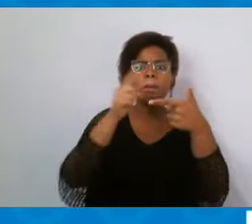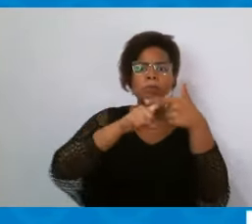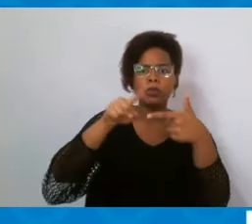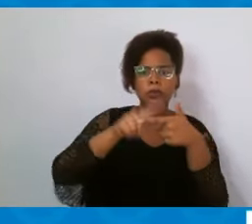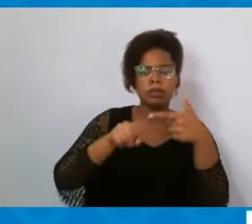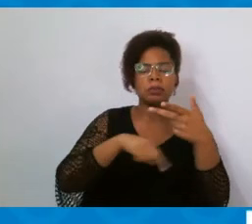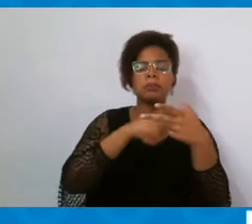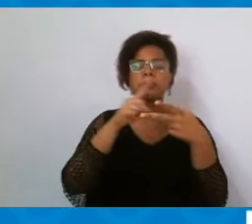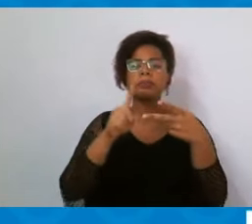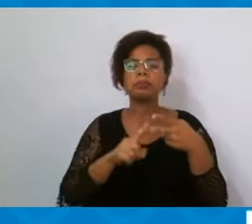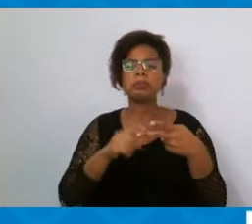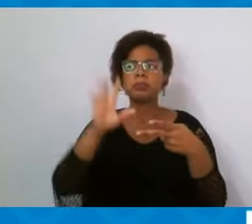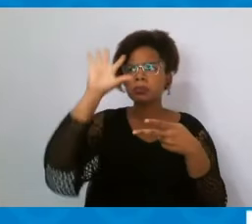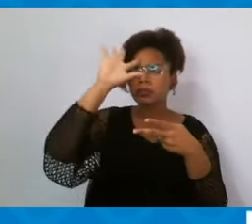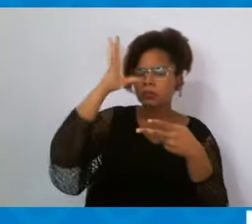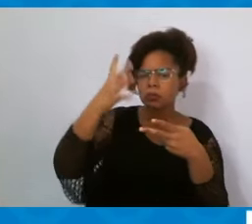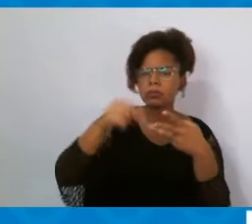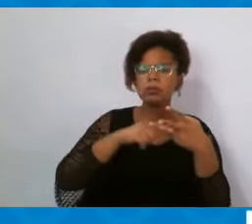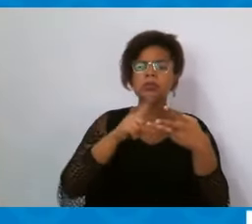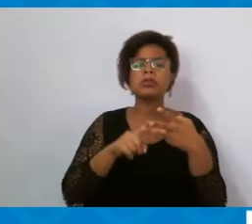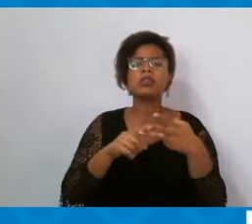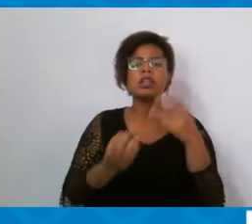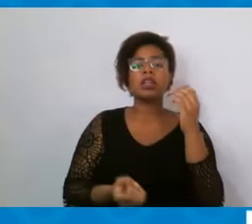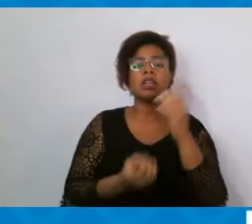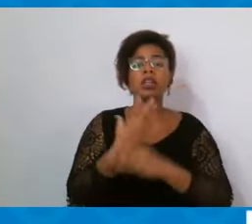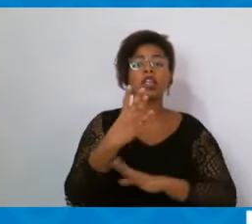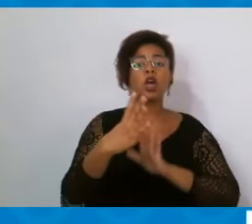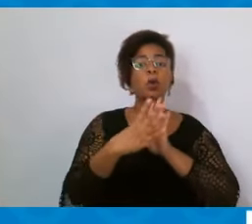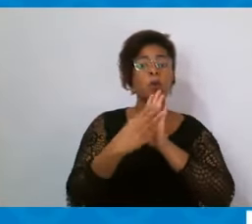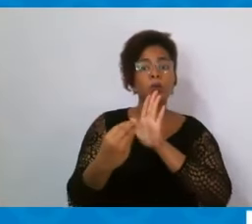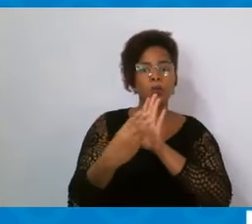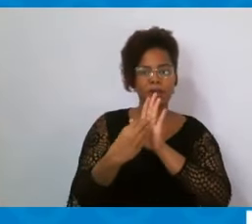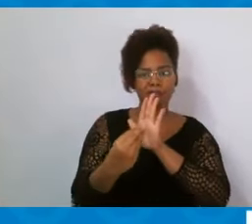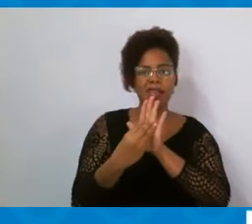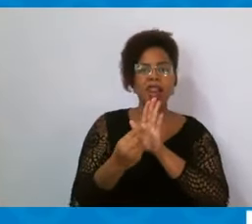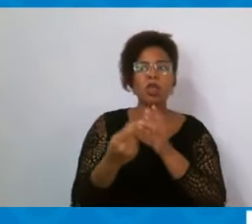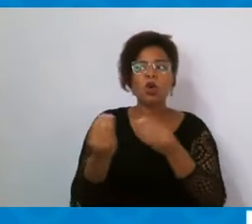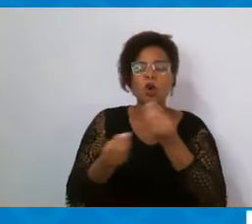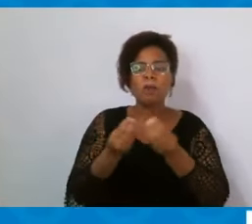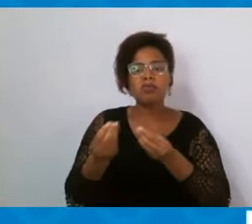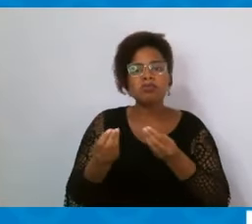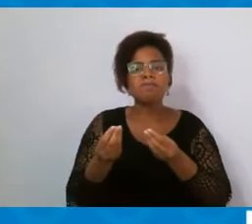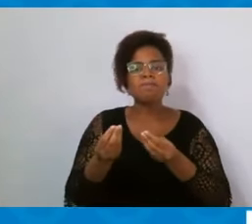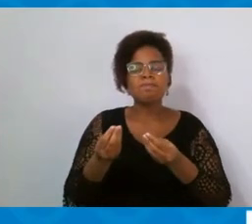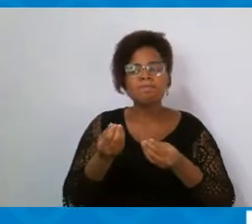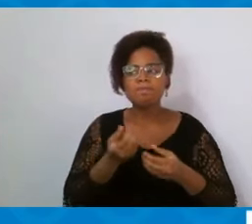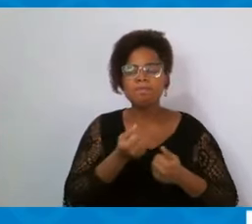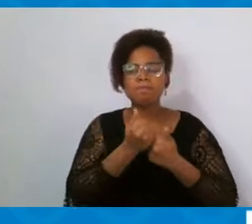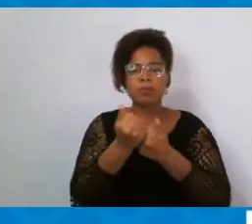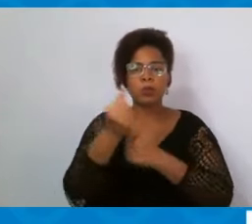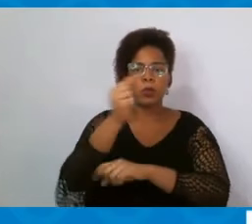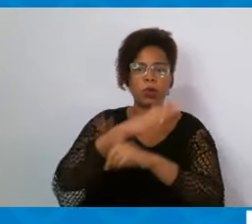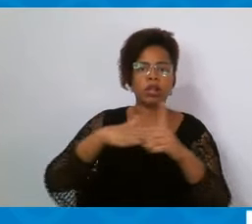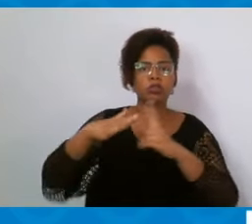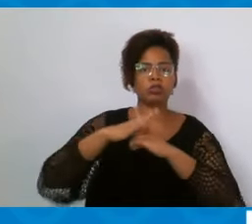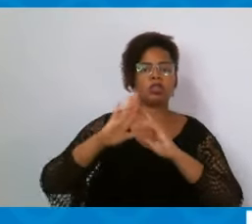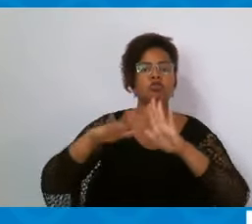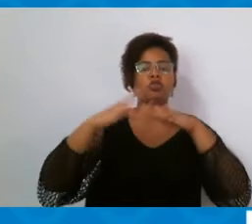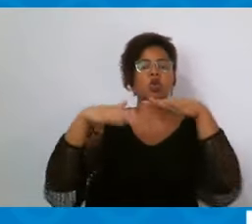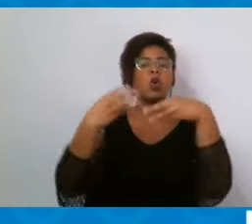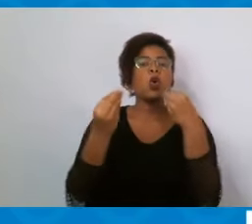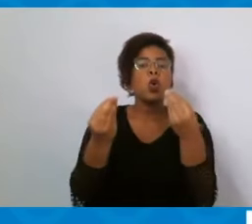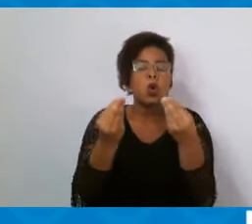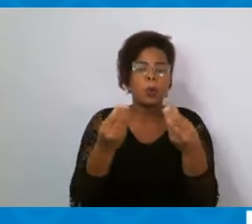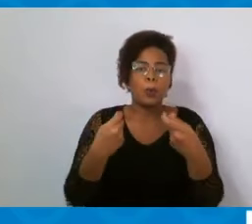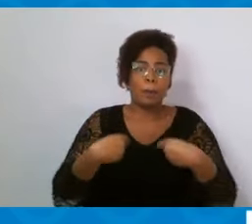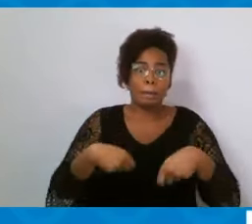distribuído amplamente na sociedade, que a gente chama um modelo de negócio, porque toda solução tem que ser sustentável de alguma maneira. Toda